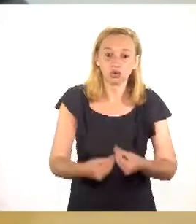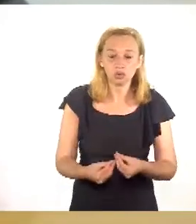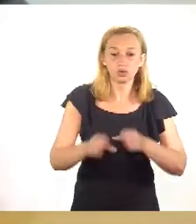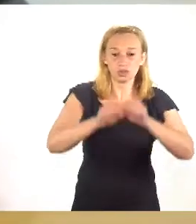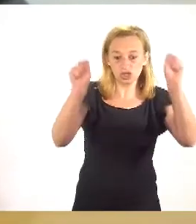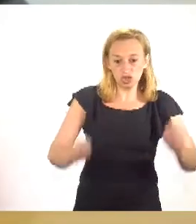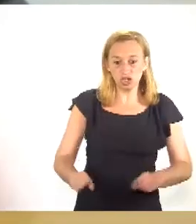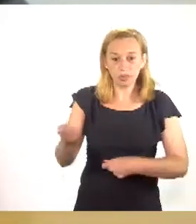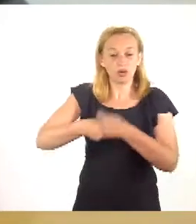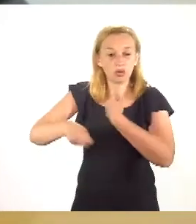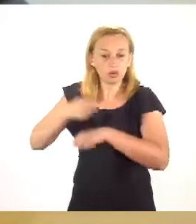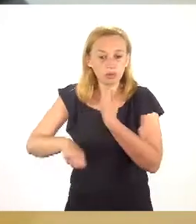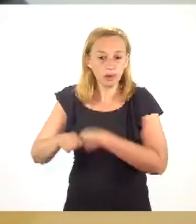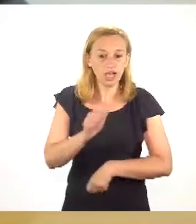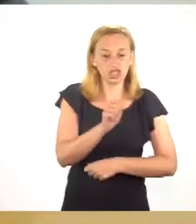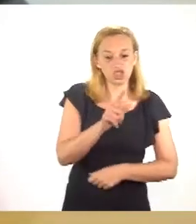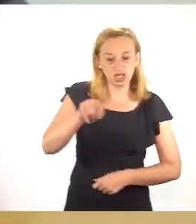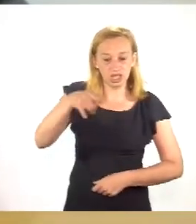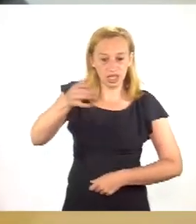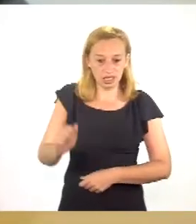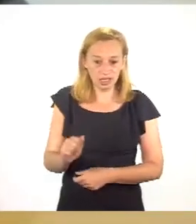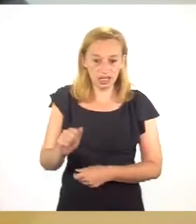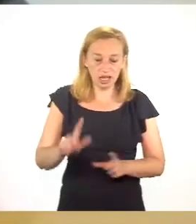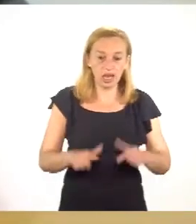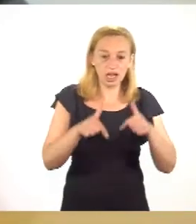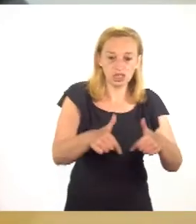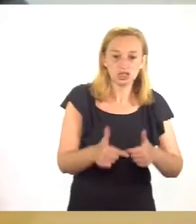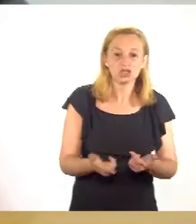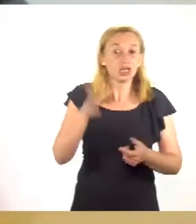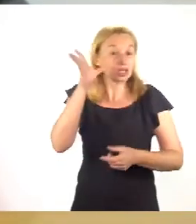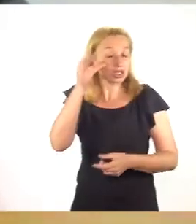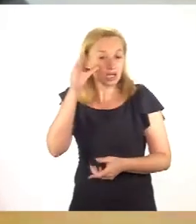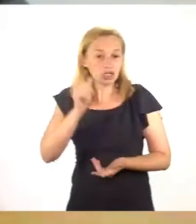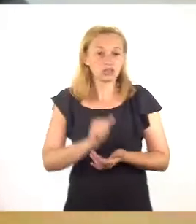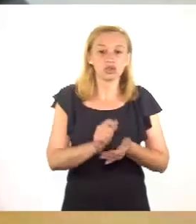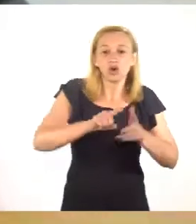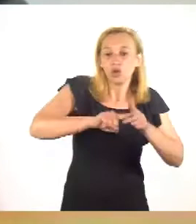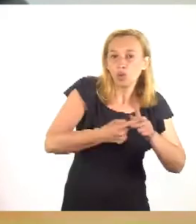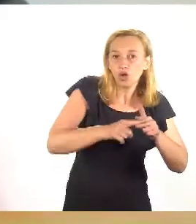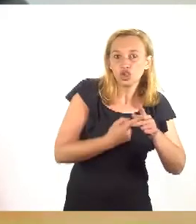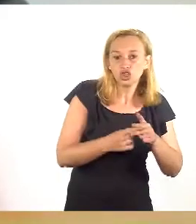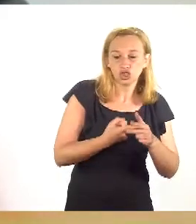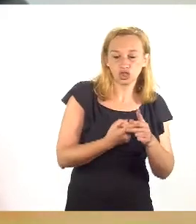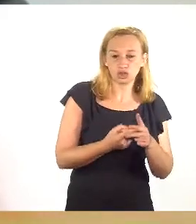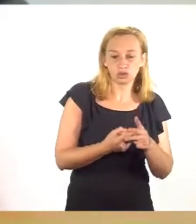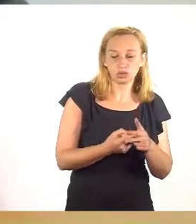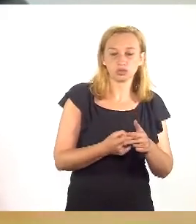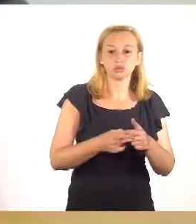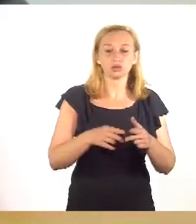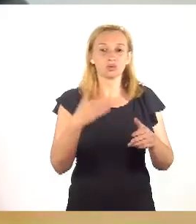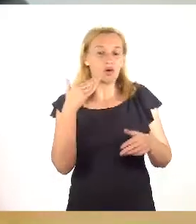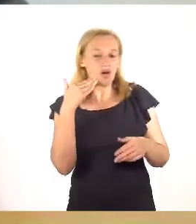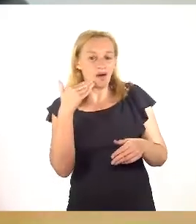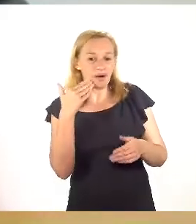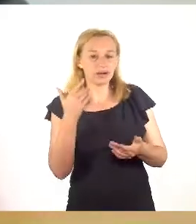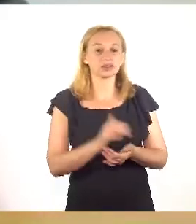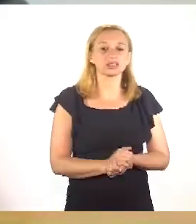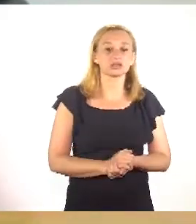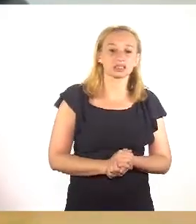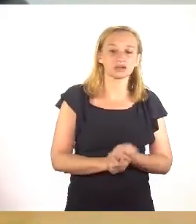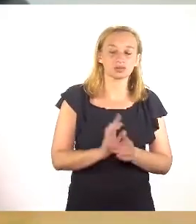Genersa atua, equilibrando os seus interesses, corrigindo as falhas de mercado, tendo uma